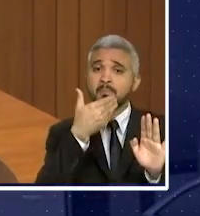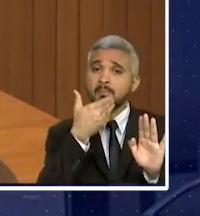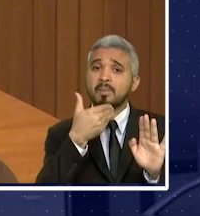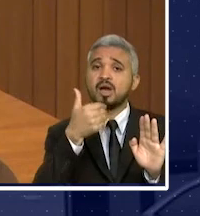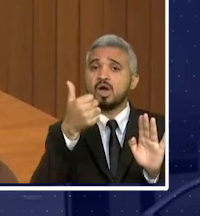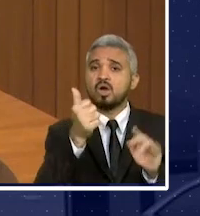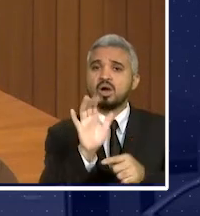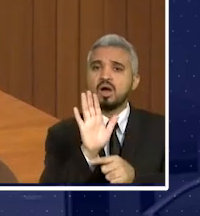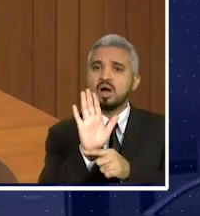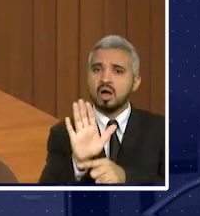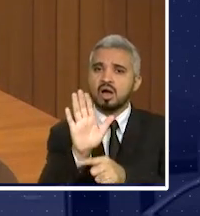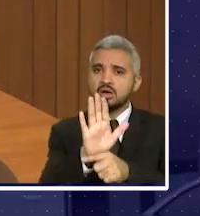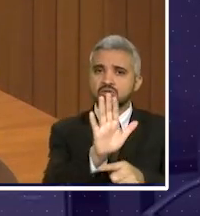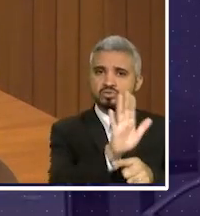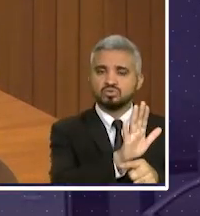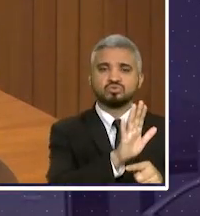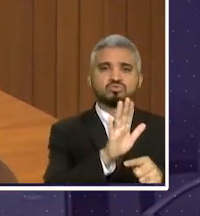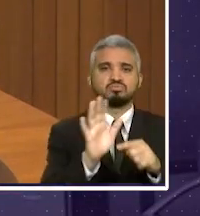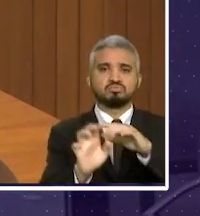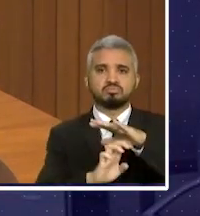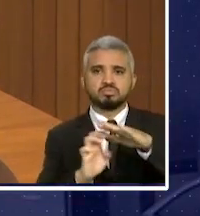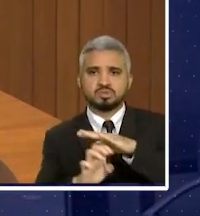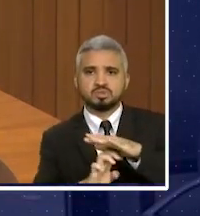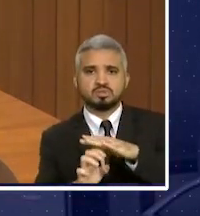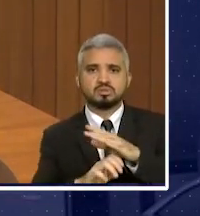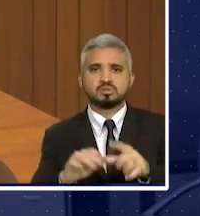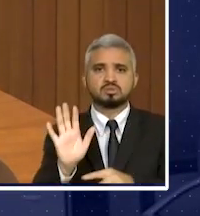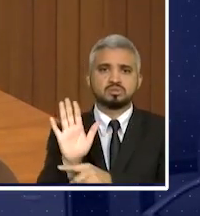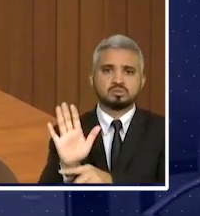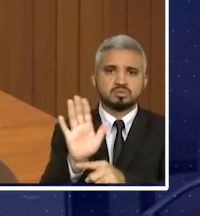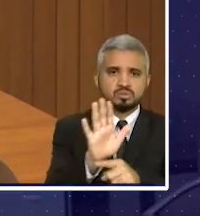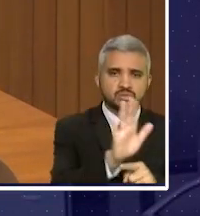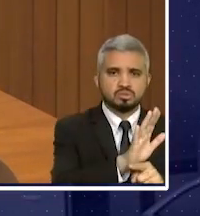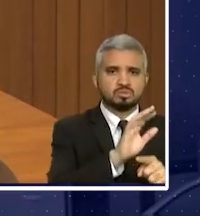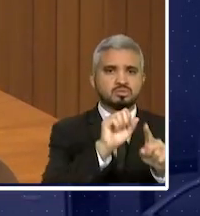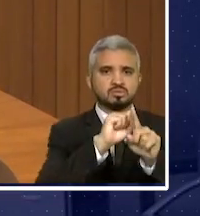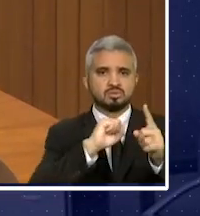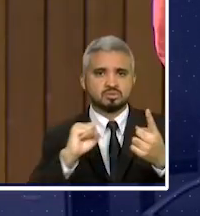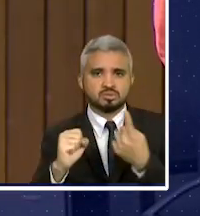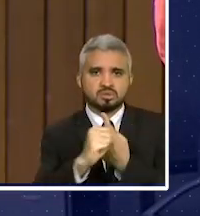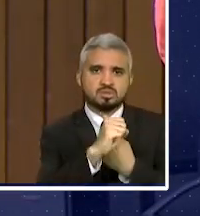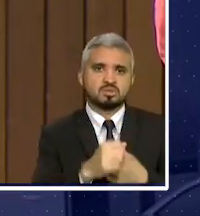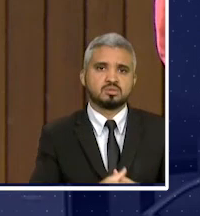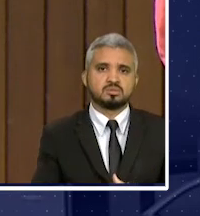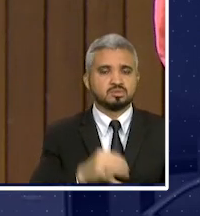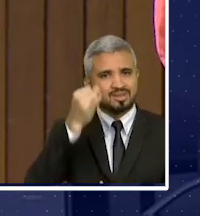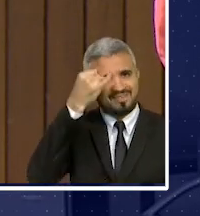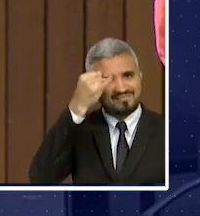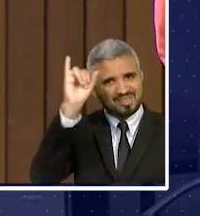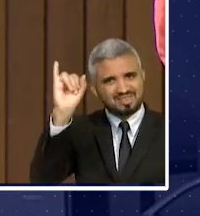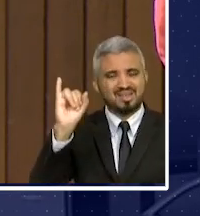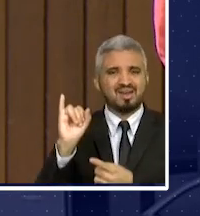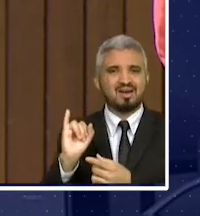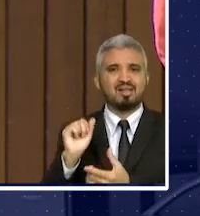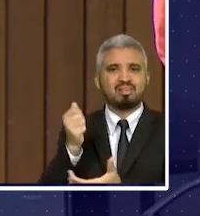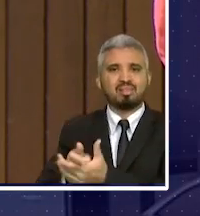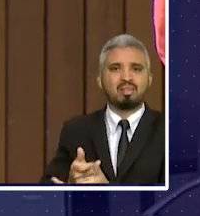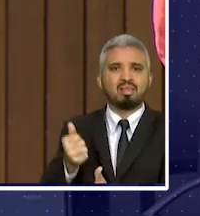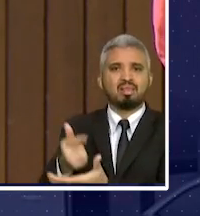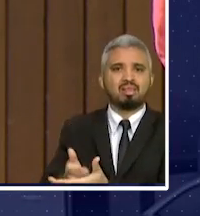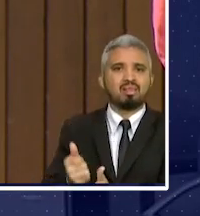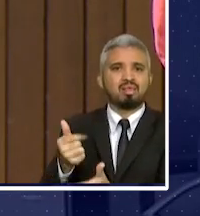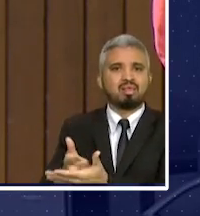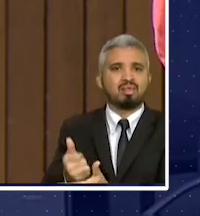sua autoria que visa melhorar o ambiente de negócios no Maranhão. A proposta objetiva reduzir burocracias e incentivar a geração